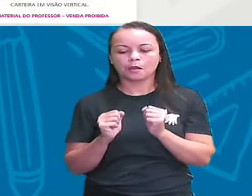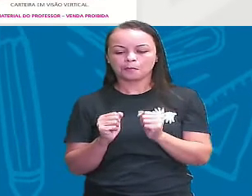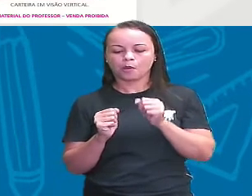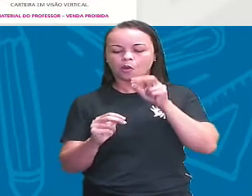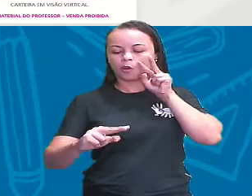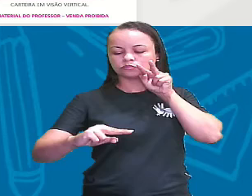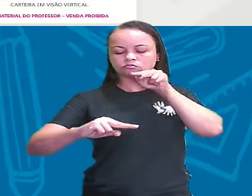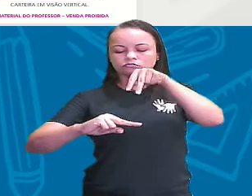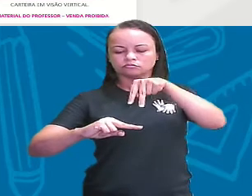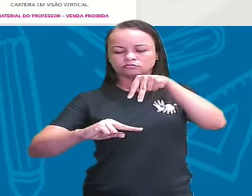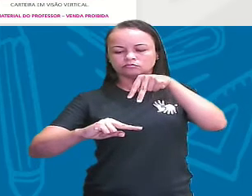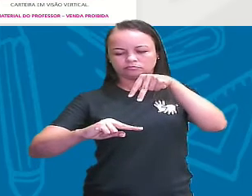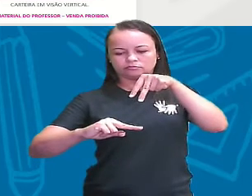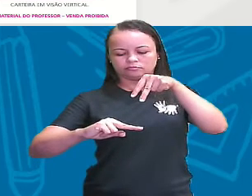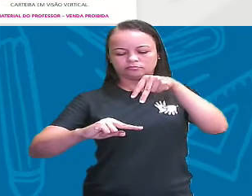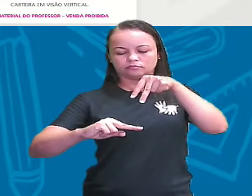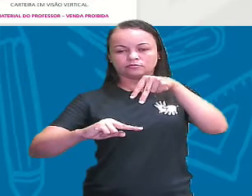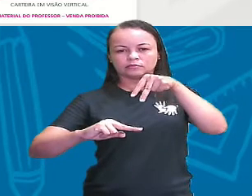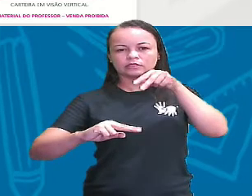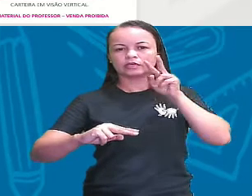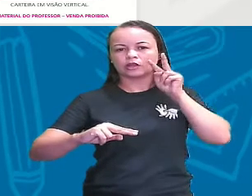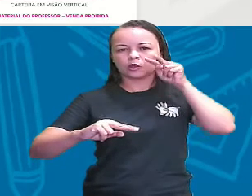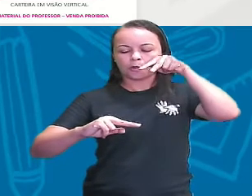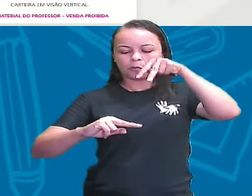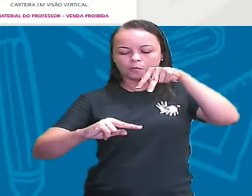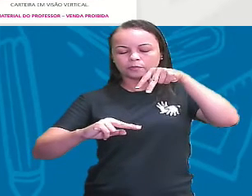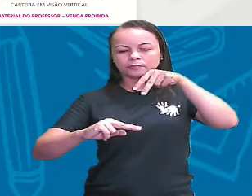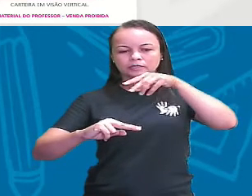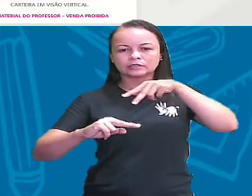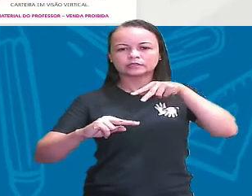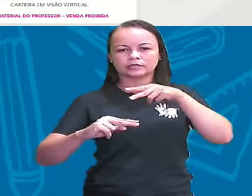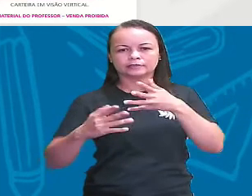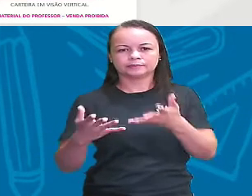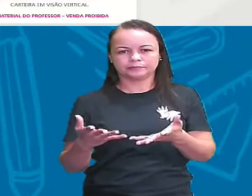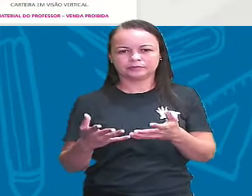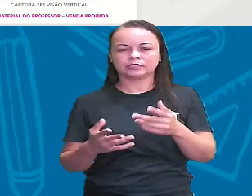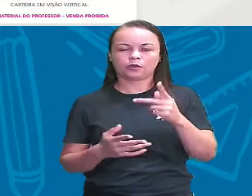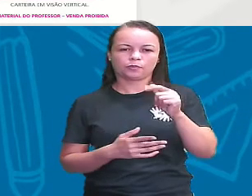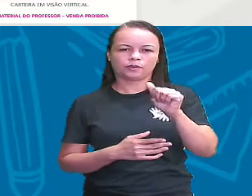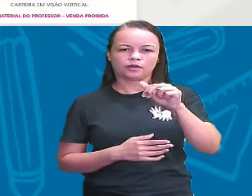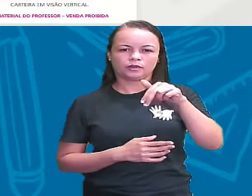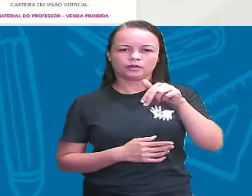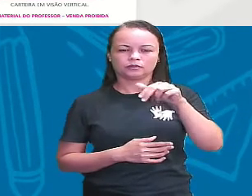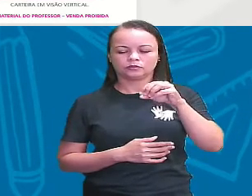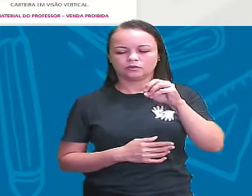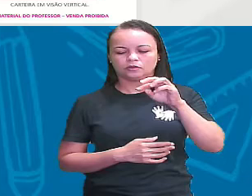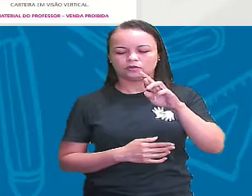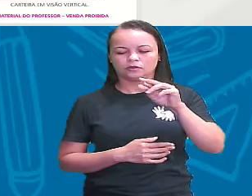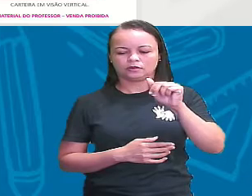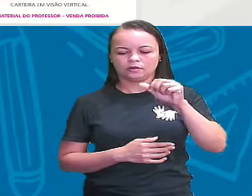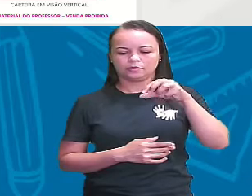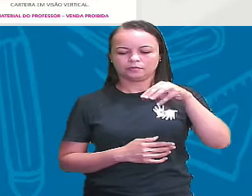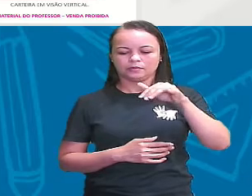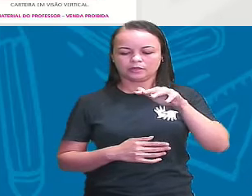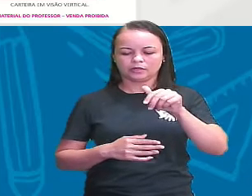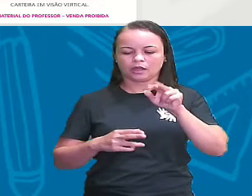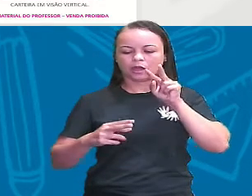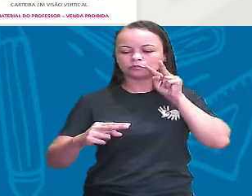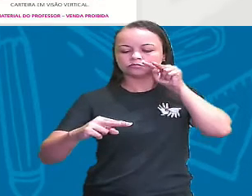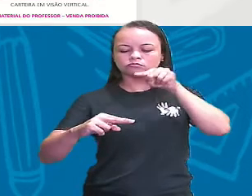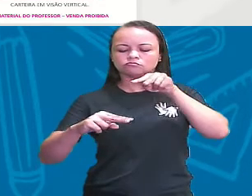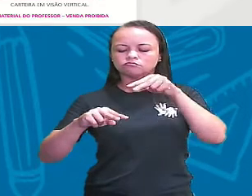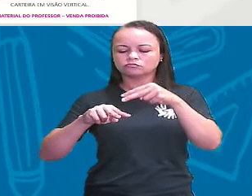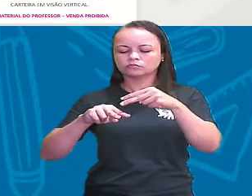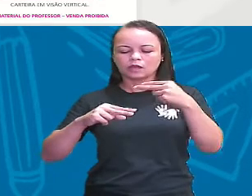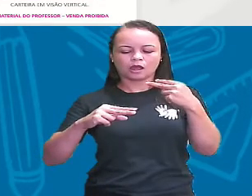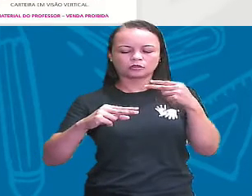visão oblíqua, tá? Que é aquela visão panorâmica, de ladinho, tá? Onde eu consigo ver tanto